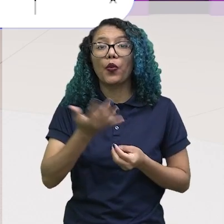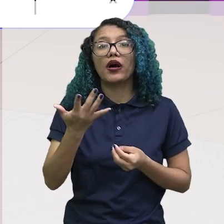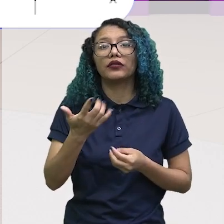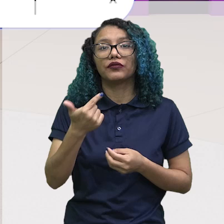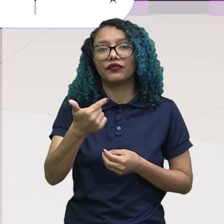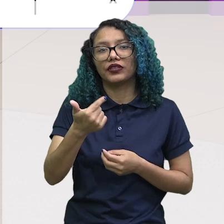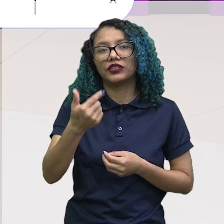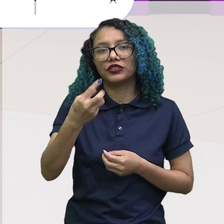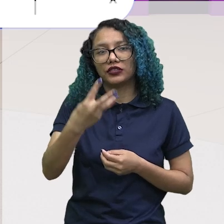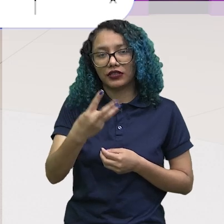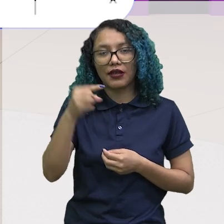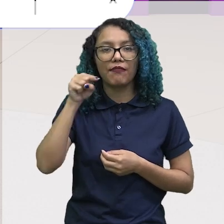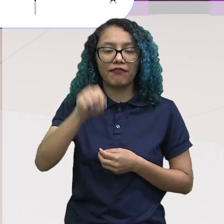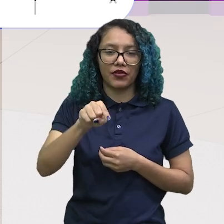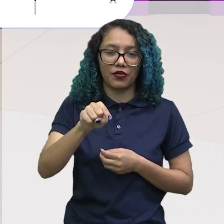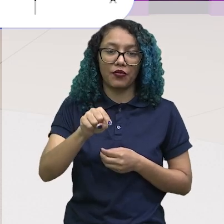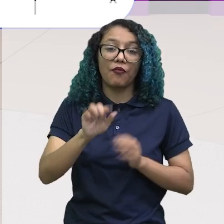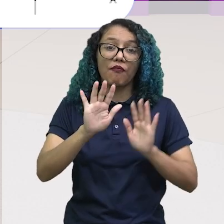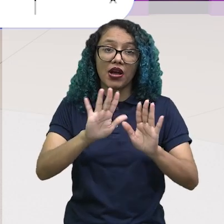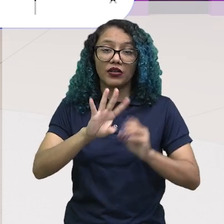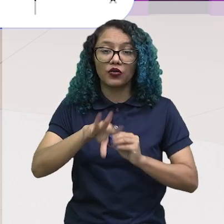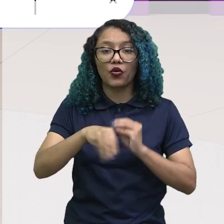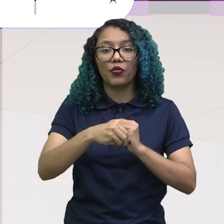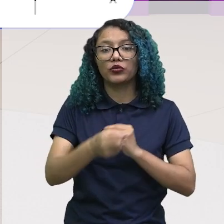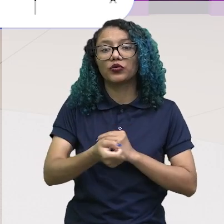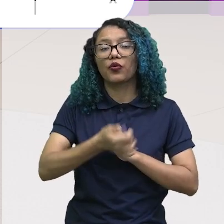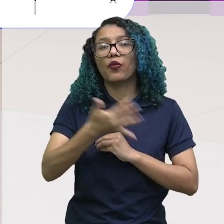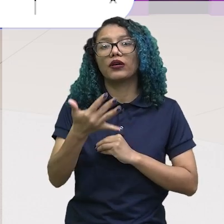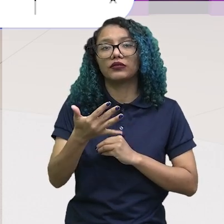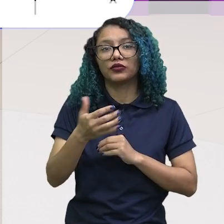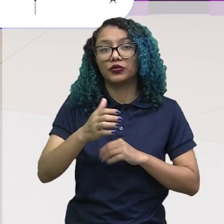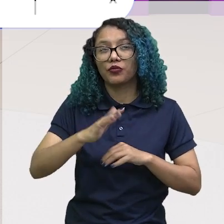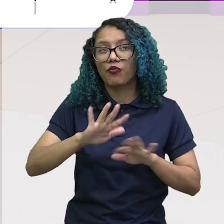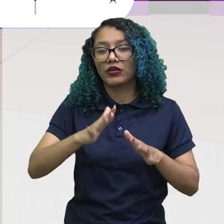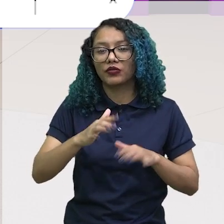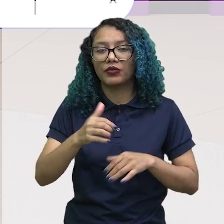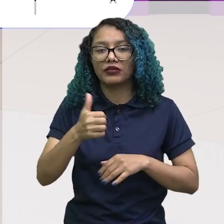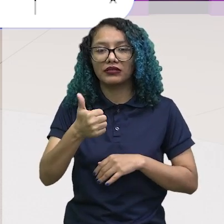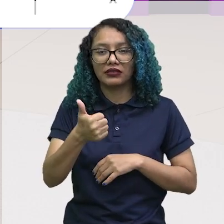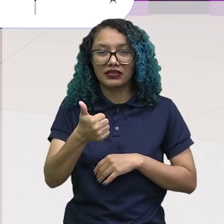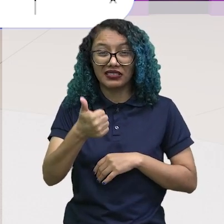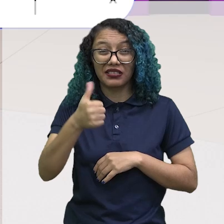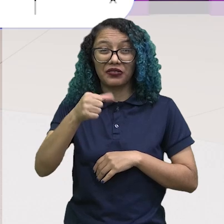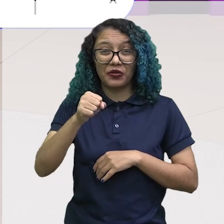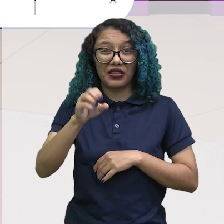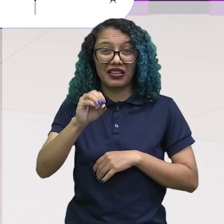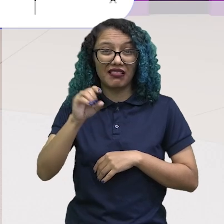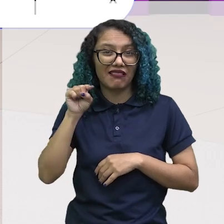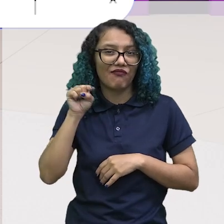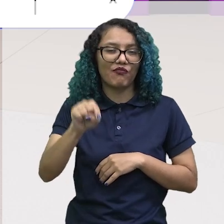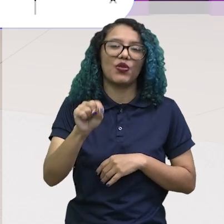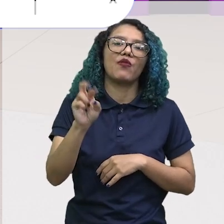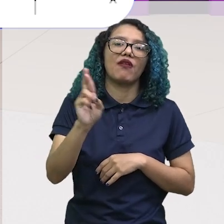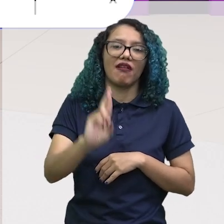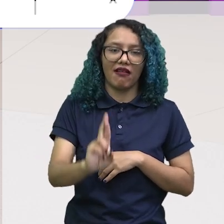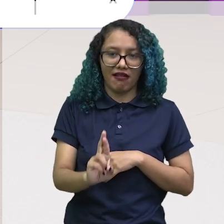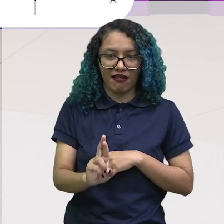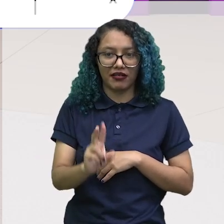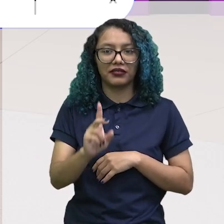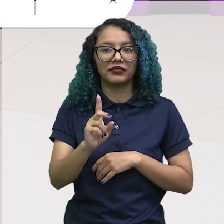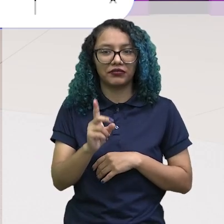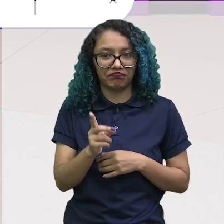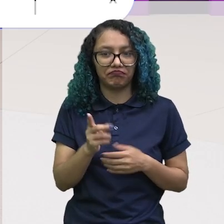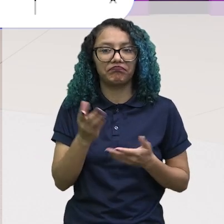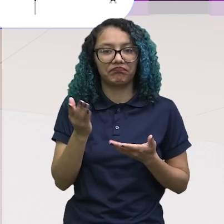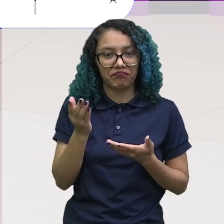de R$23.000, enquanto em juros compostos é quase R$180.000. Então, você consegue verificar